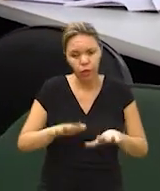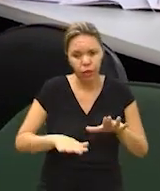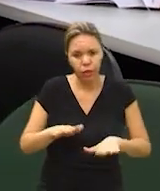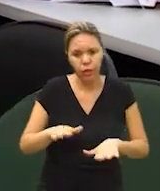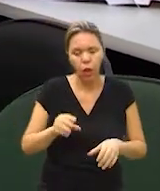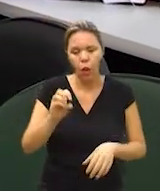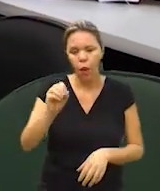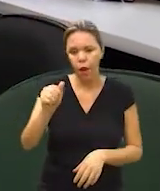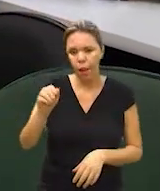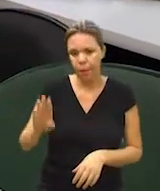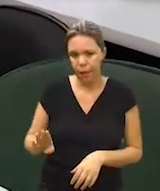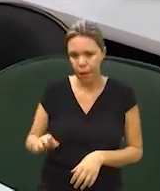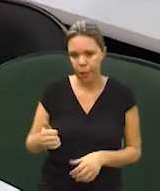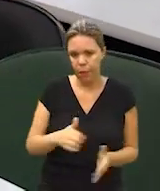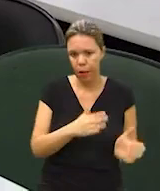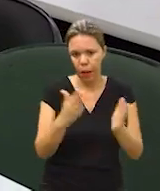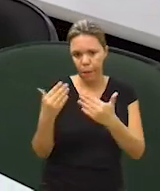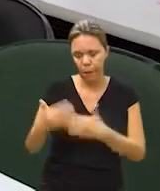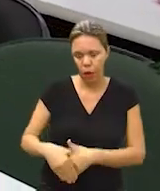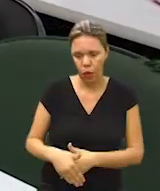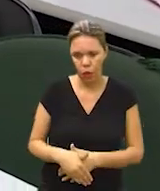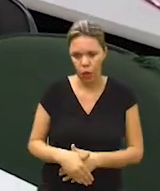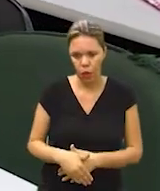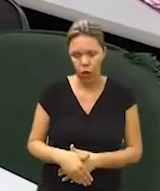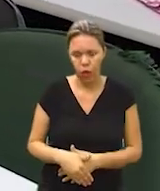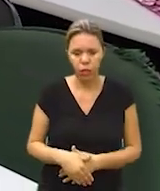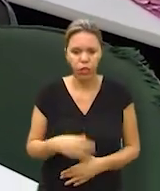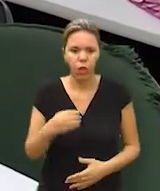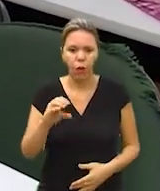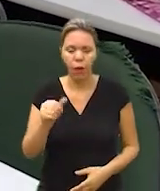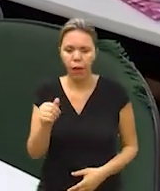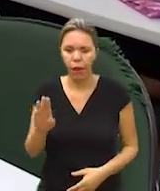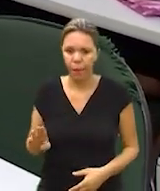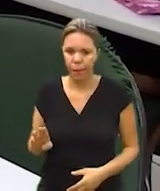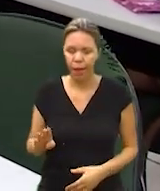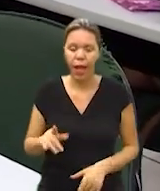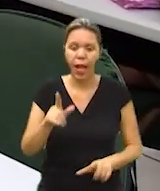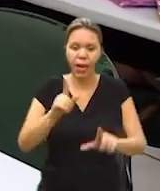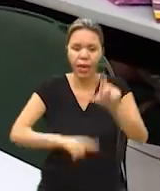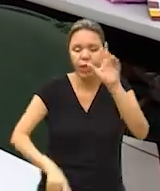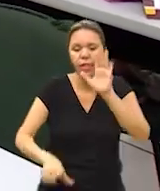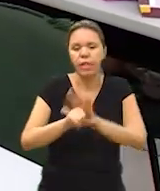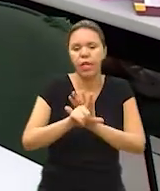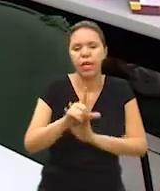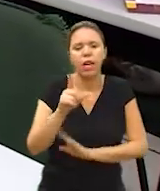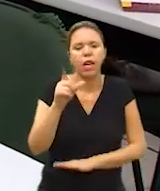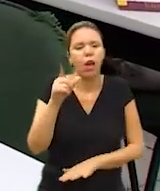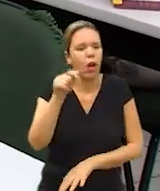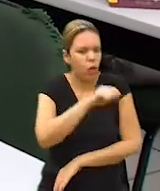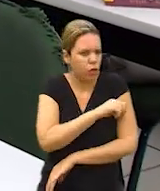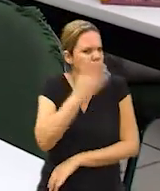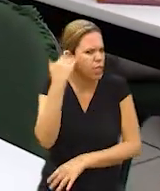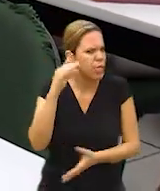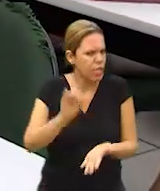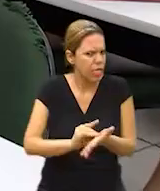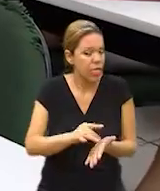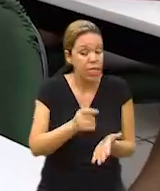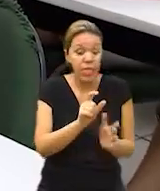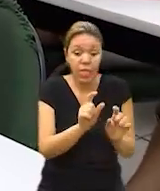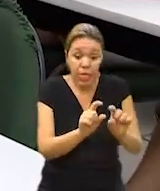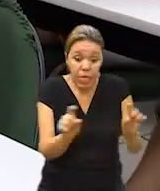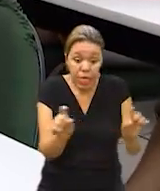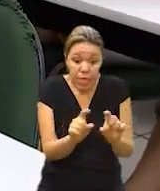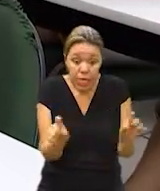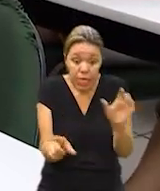vezes a OAB, na primeira fase, cobra o que a gente chama de a letra da lei, quer dizer, que o aluno saiba exatamente o que está